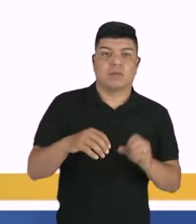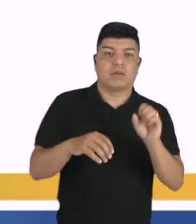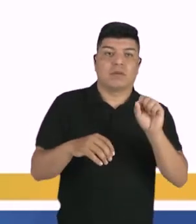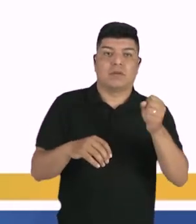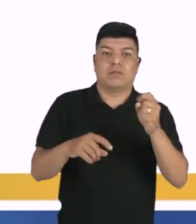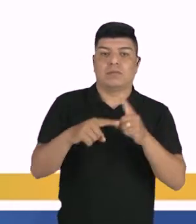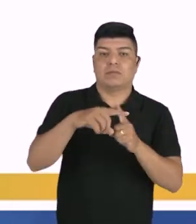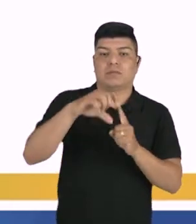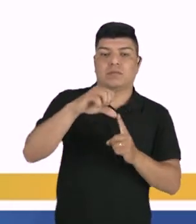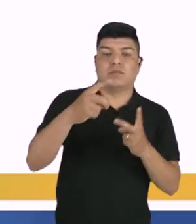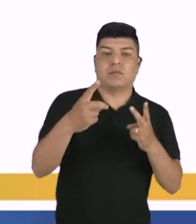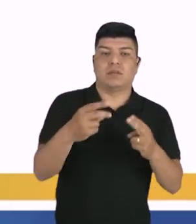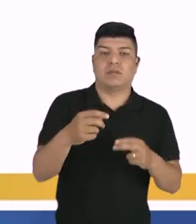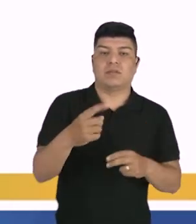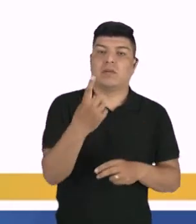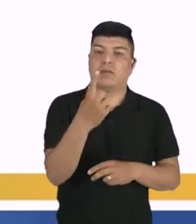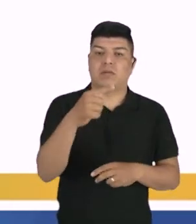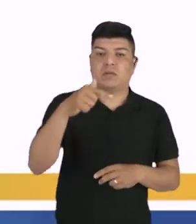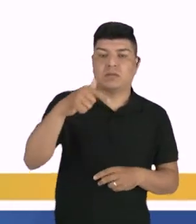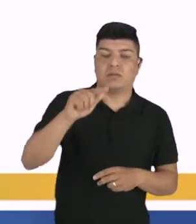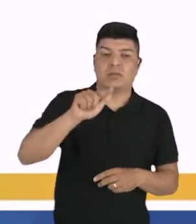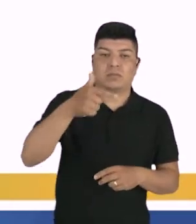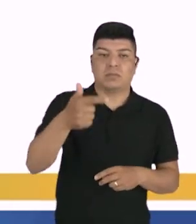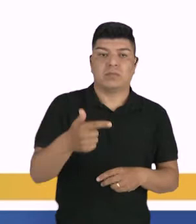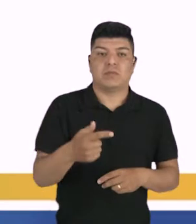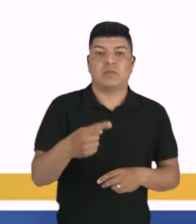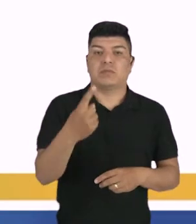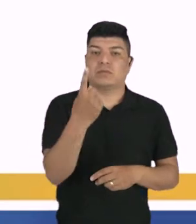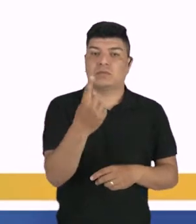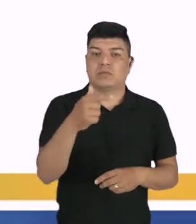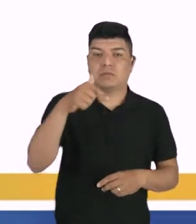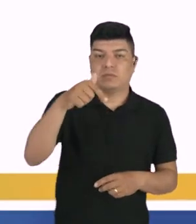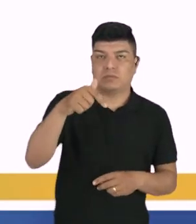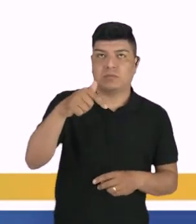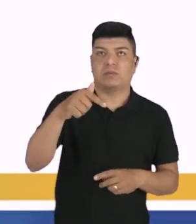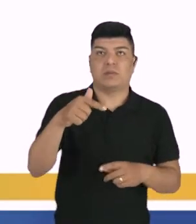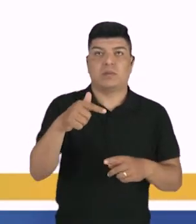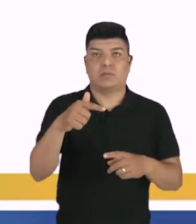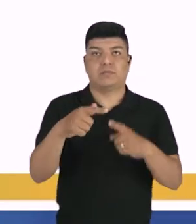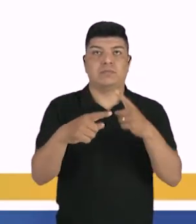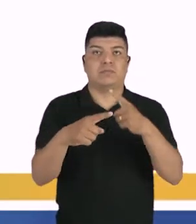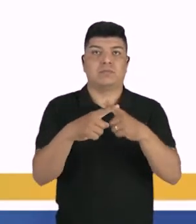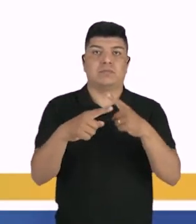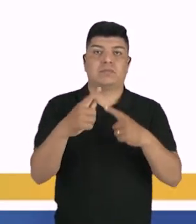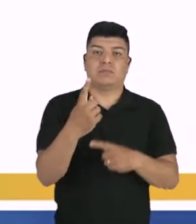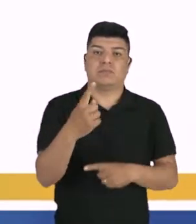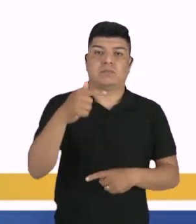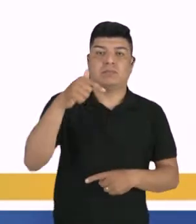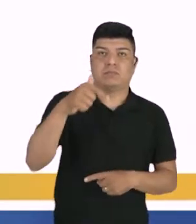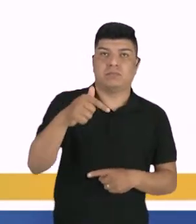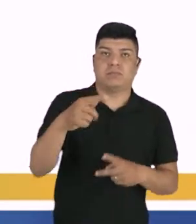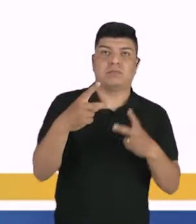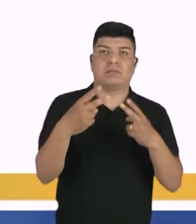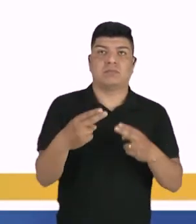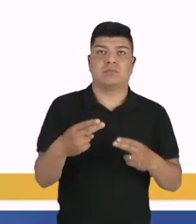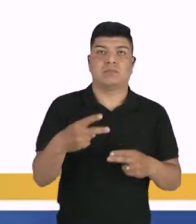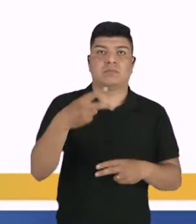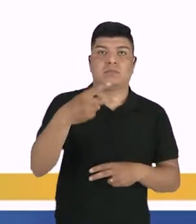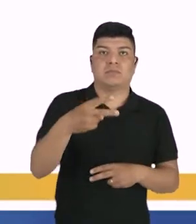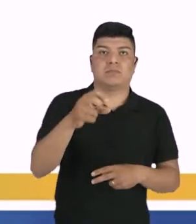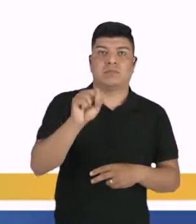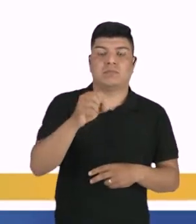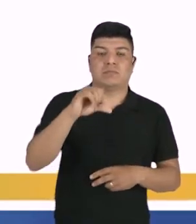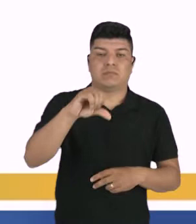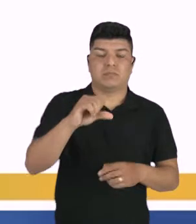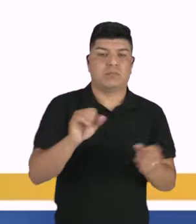8 igual a 17 e em seguida calcular 17 multiplicado por 17, que dá 289. Pronto.